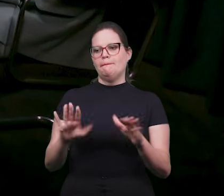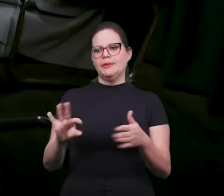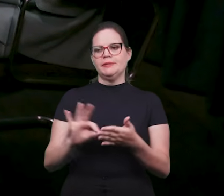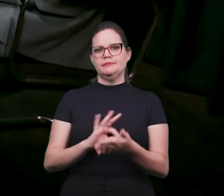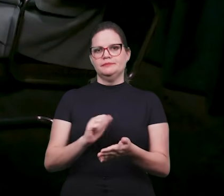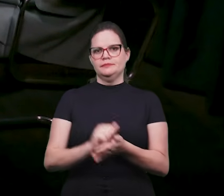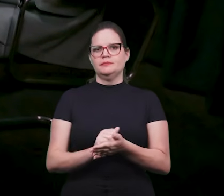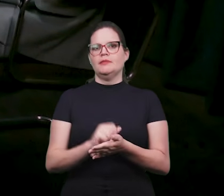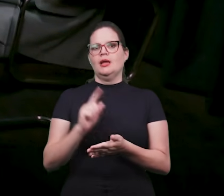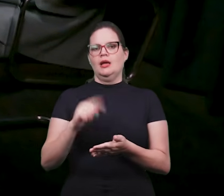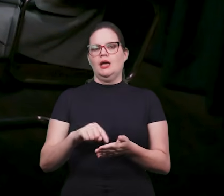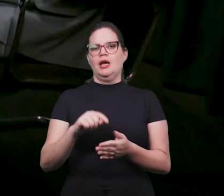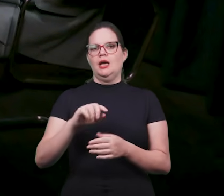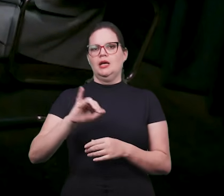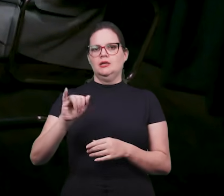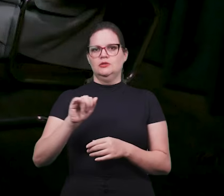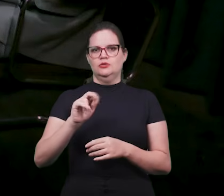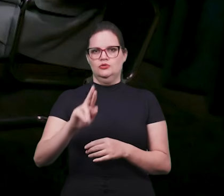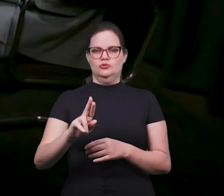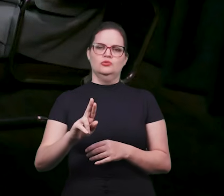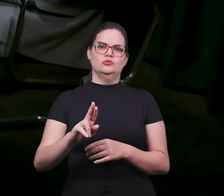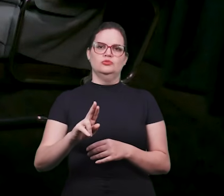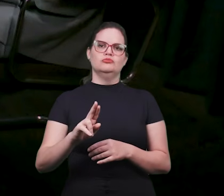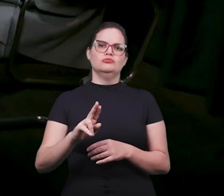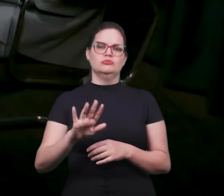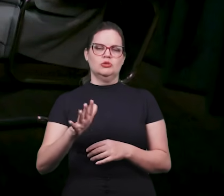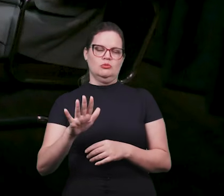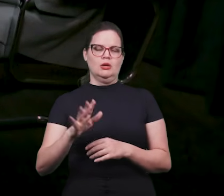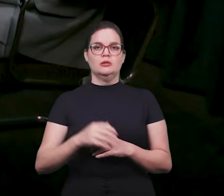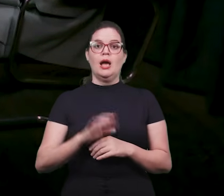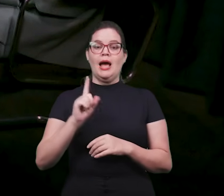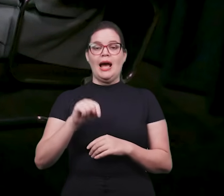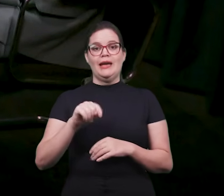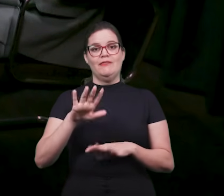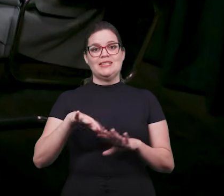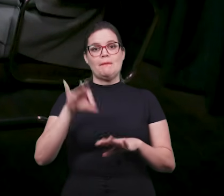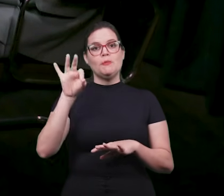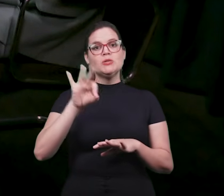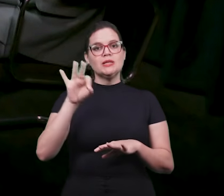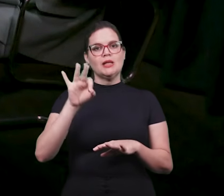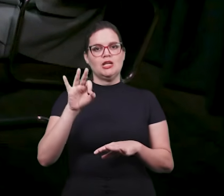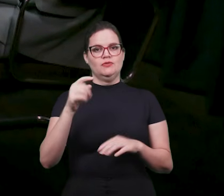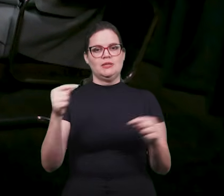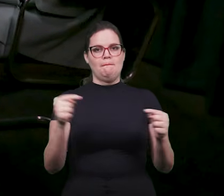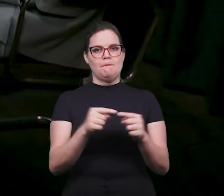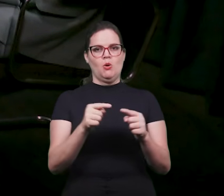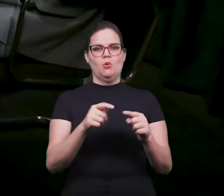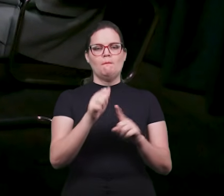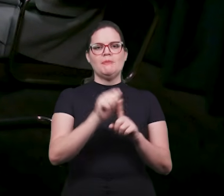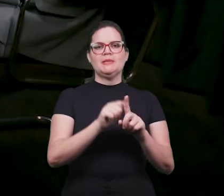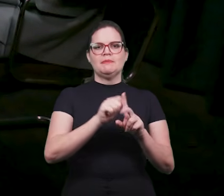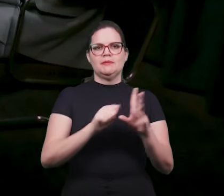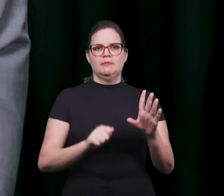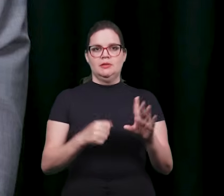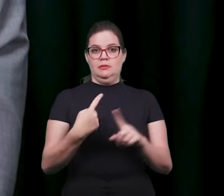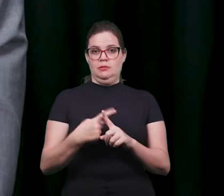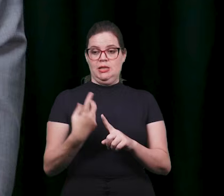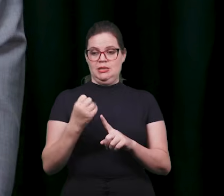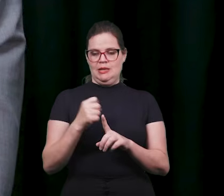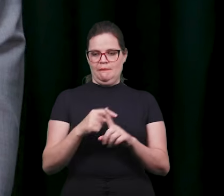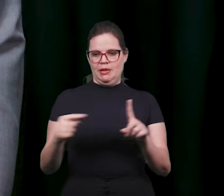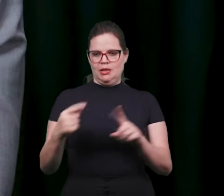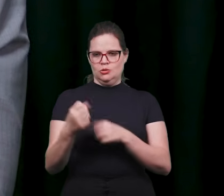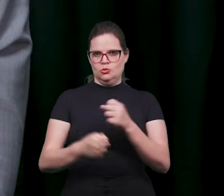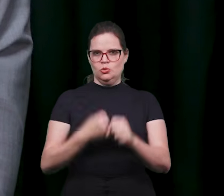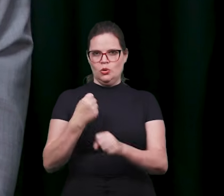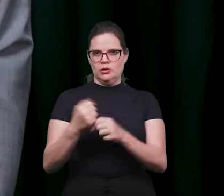julho, então esse limite é proporcional. Apesar da preocupação ser anual, se eu vou abrir um MEI no meio